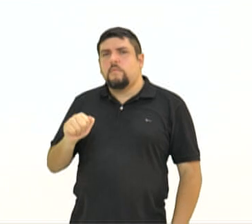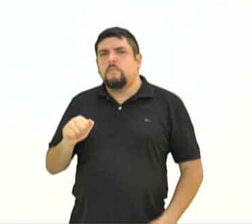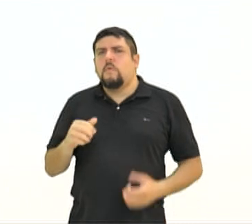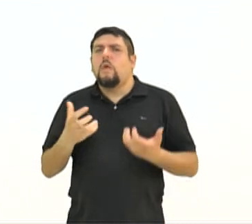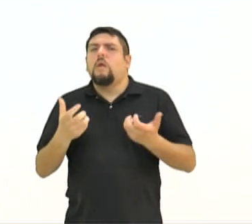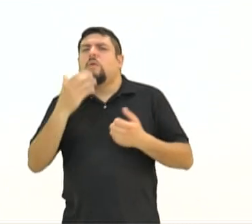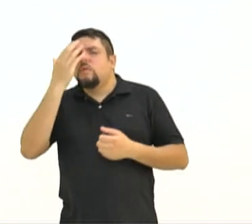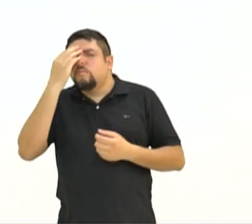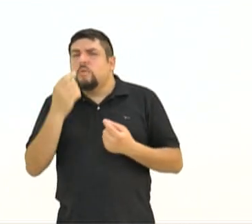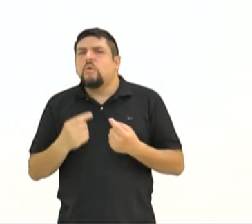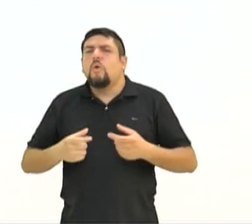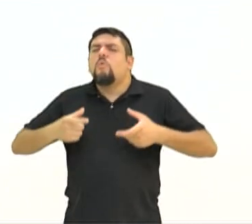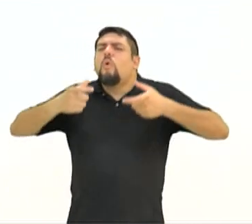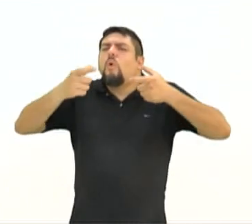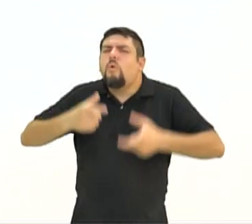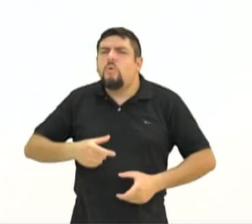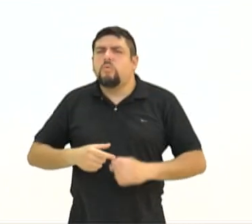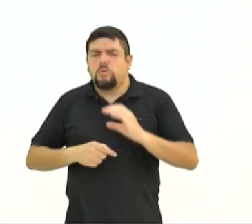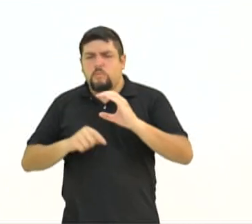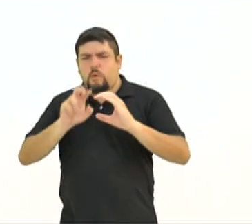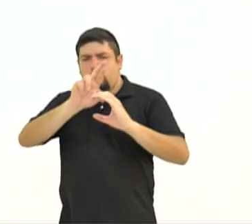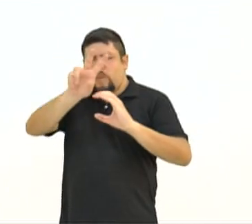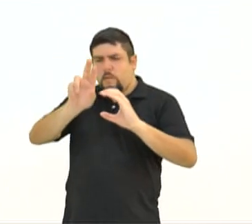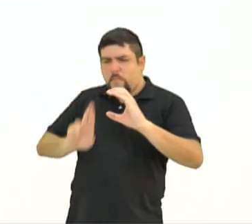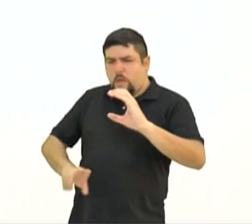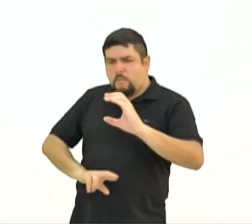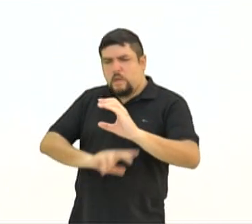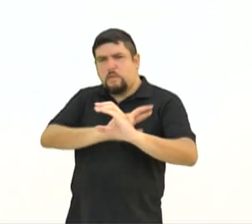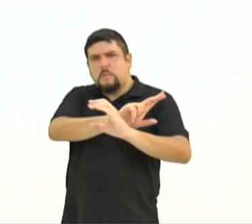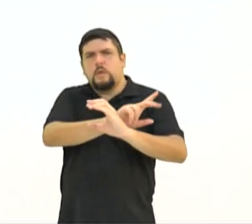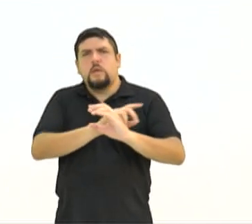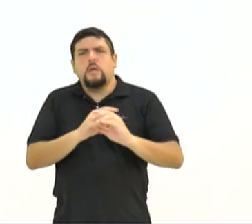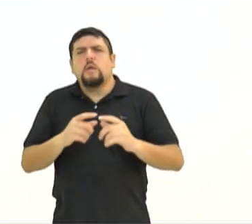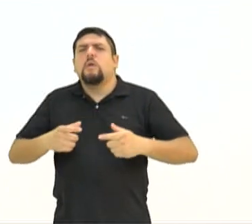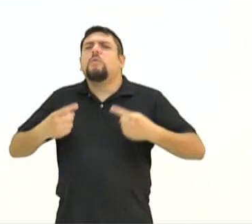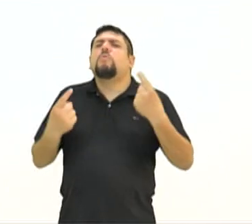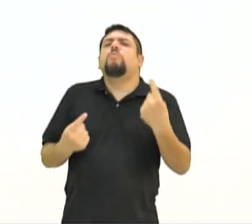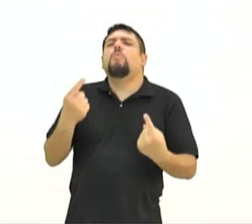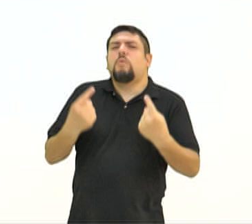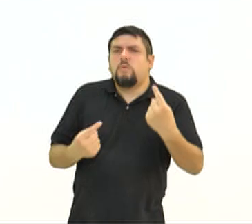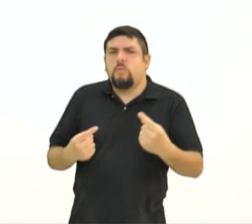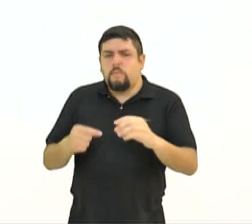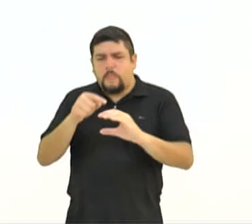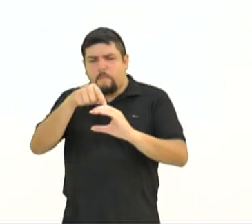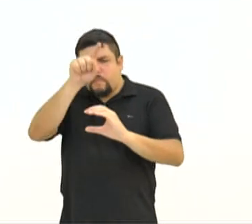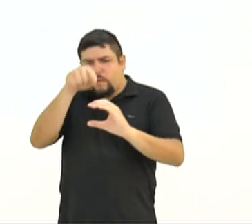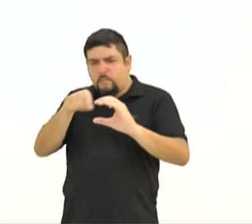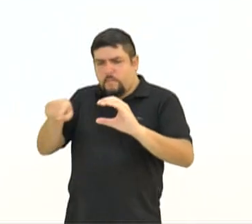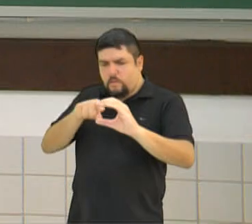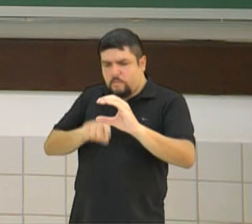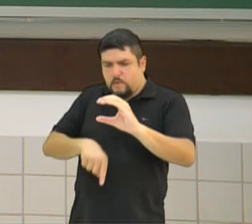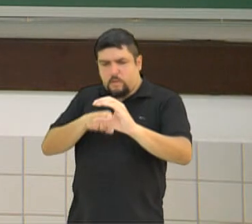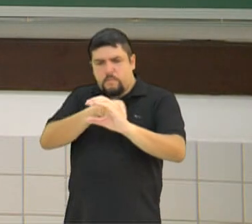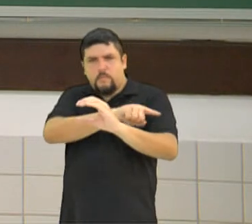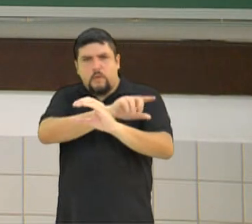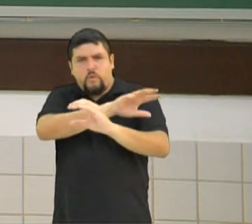carbonos está o meu carbono assimétrico, está o meu carbono com 4